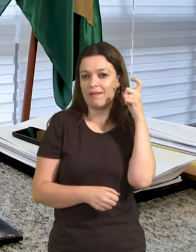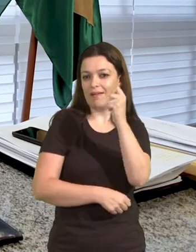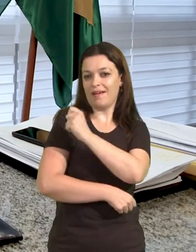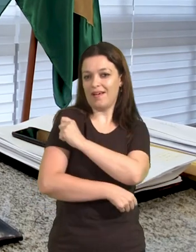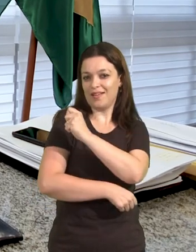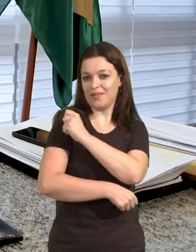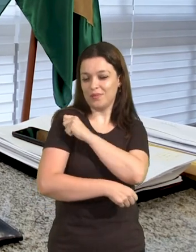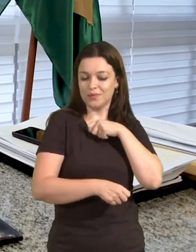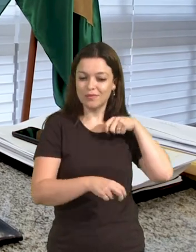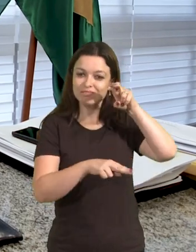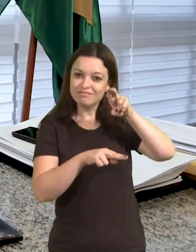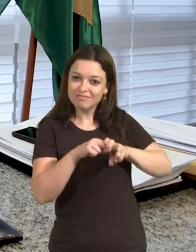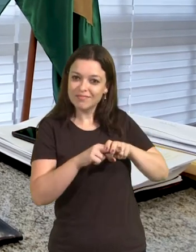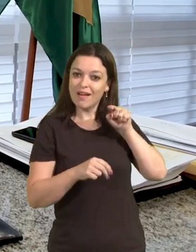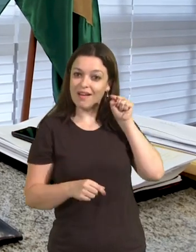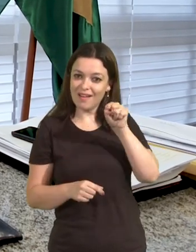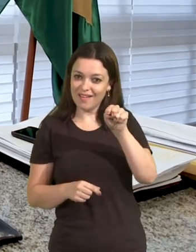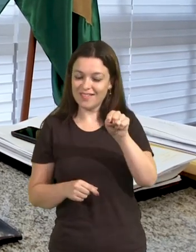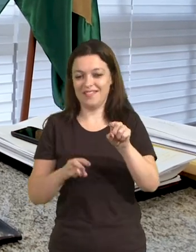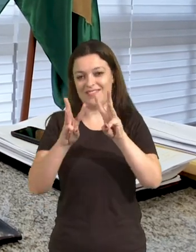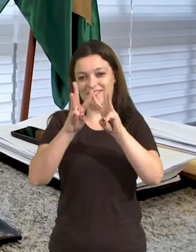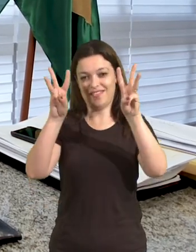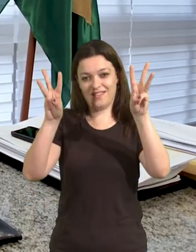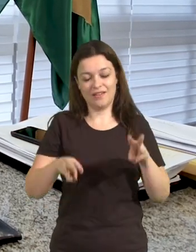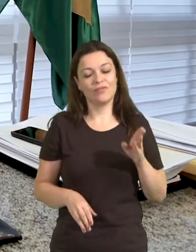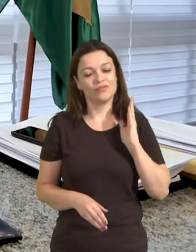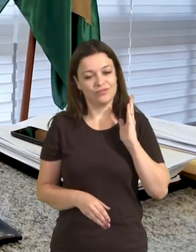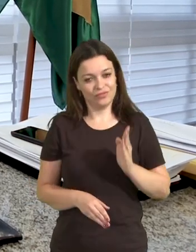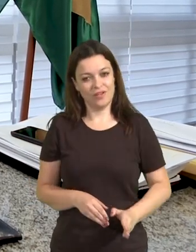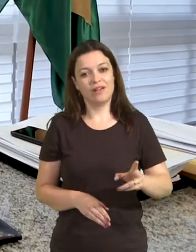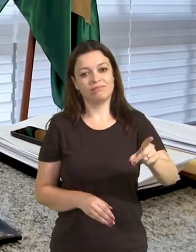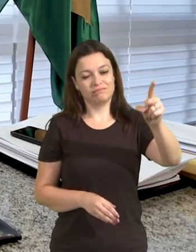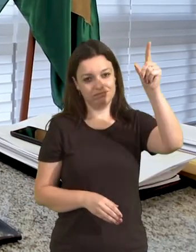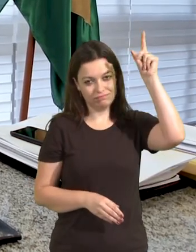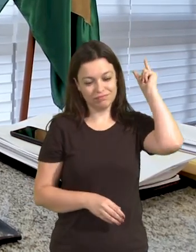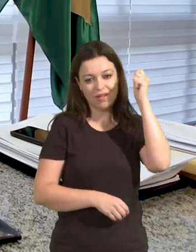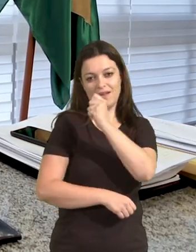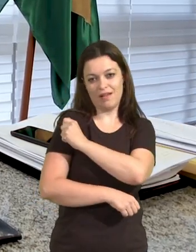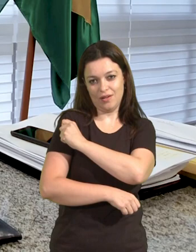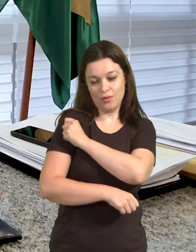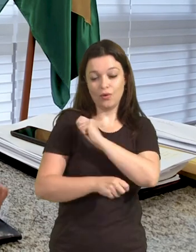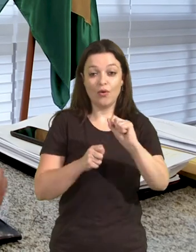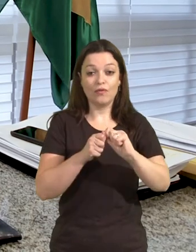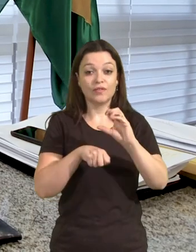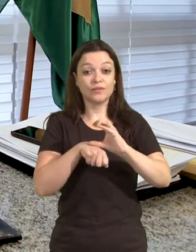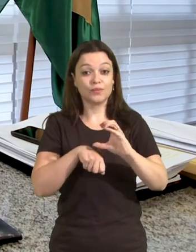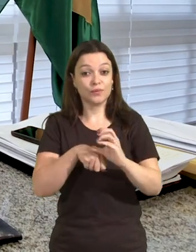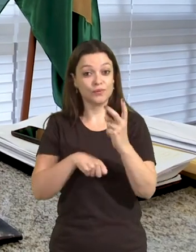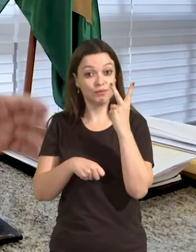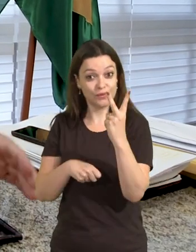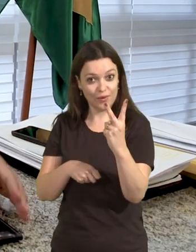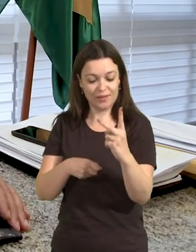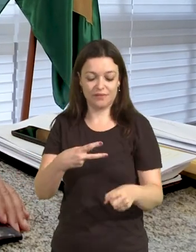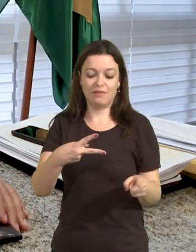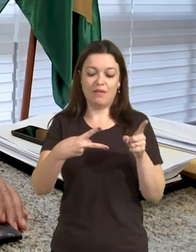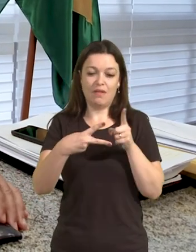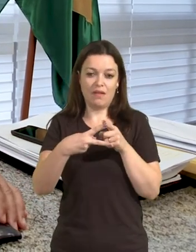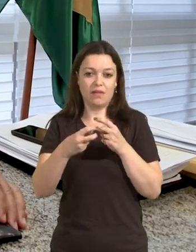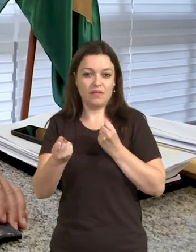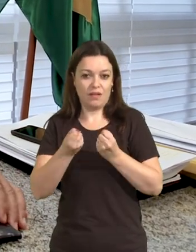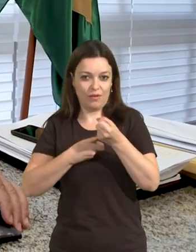muitos anos como aluno nos bancos da nossa Universidade Federal do Paraná. Aí eu cursei o curso